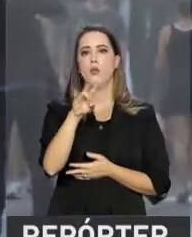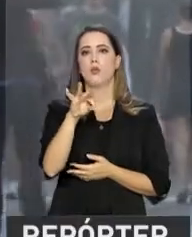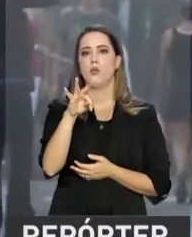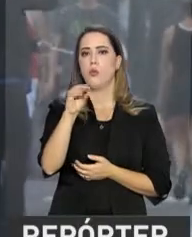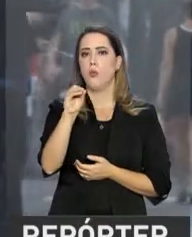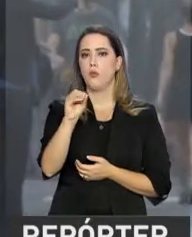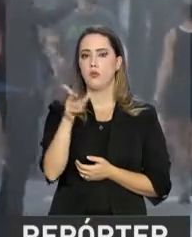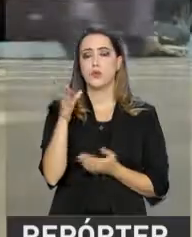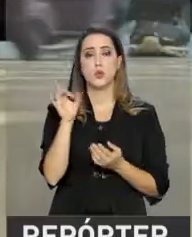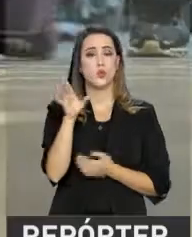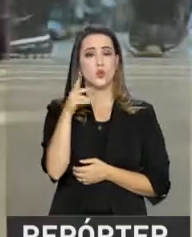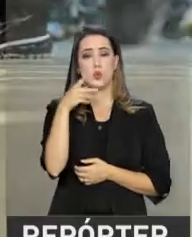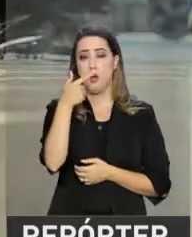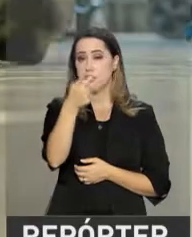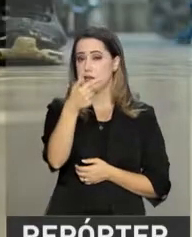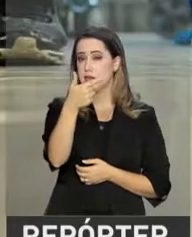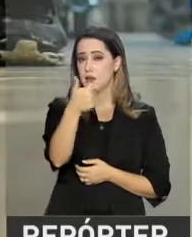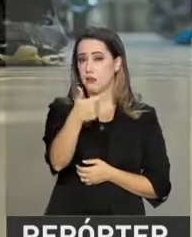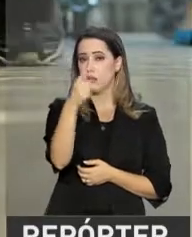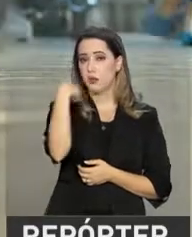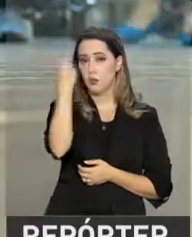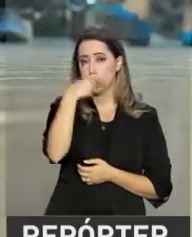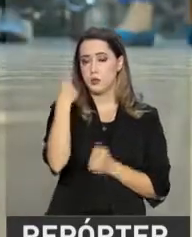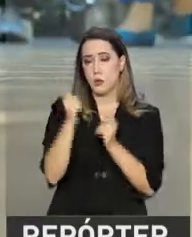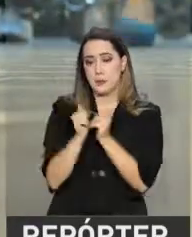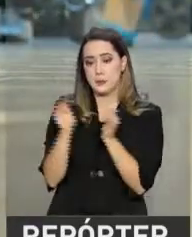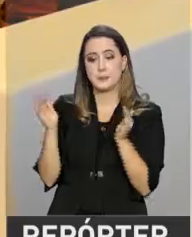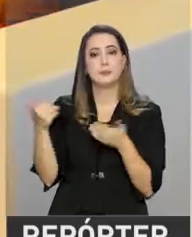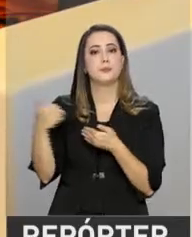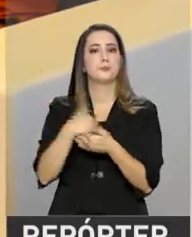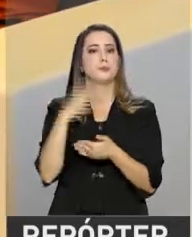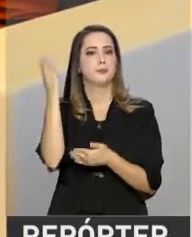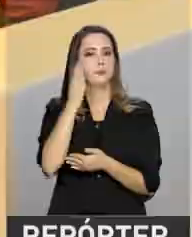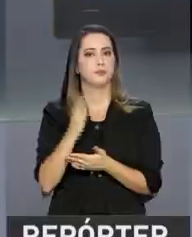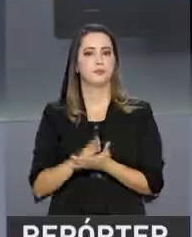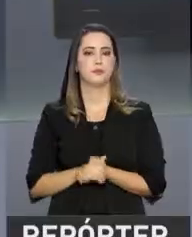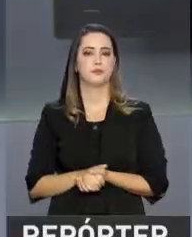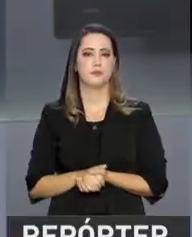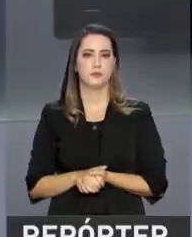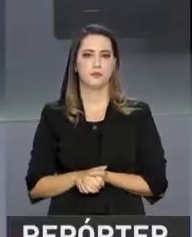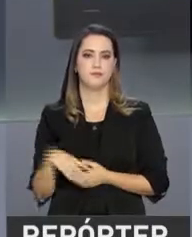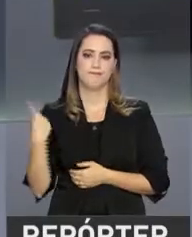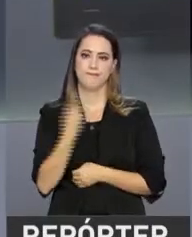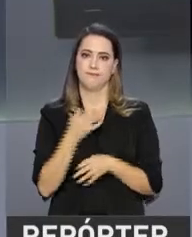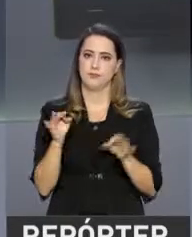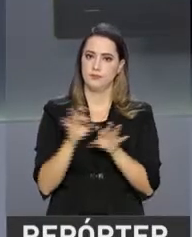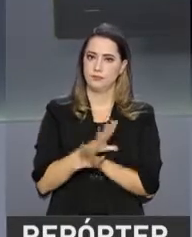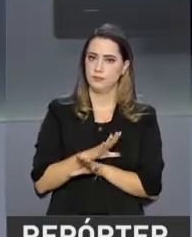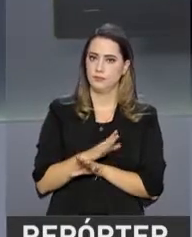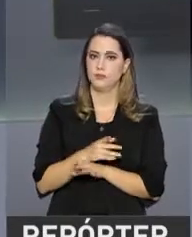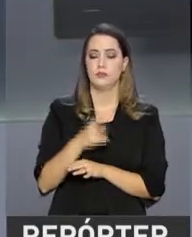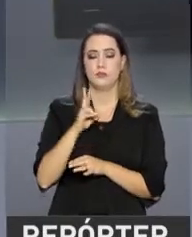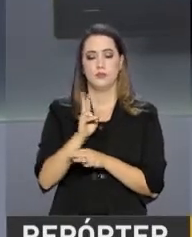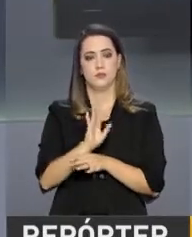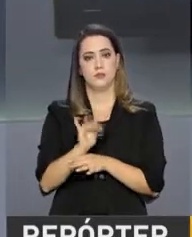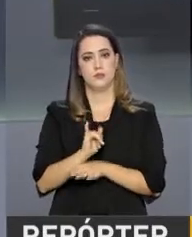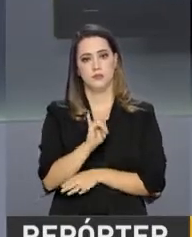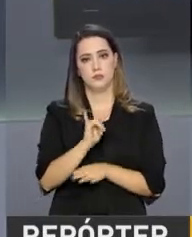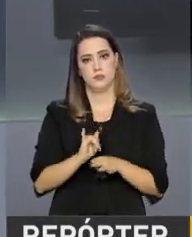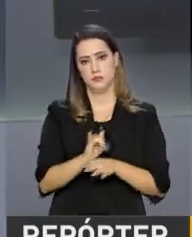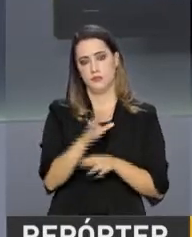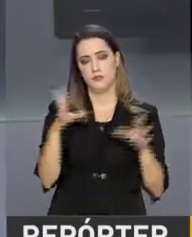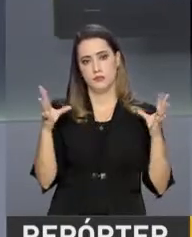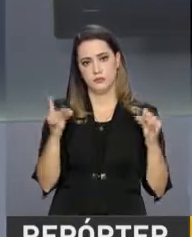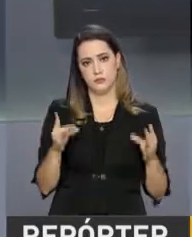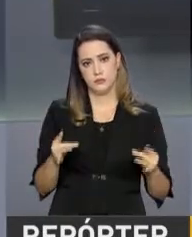média 72 horas. Antes eram necessários 40 dias. E nós ficamos por aqui. Você pode rever as reportagens no